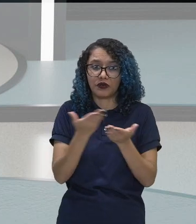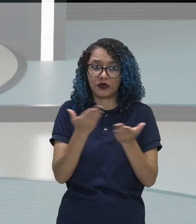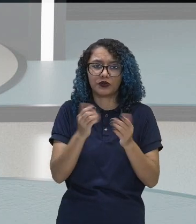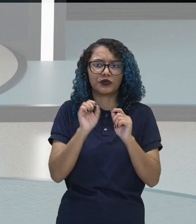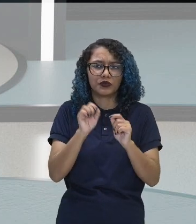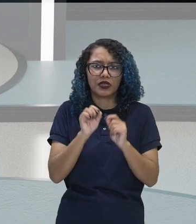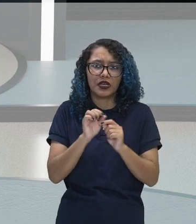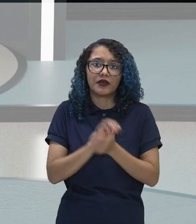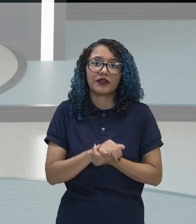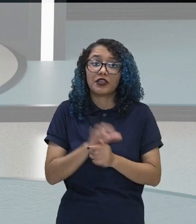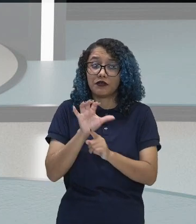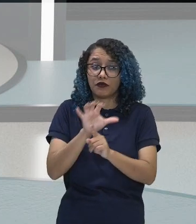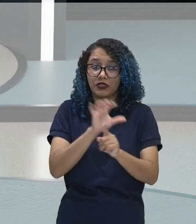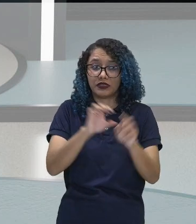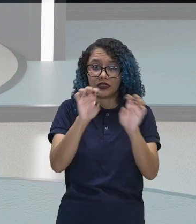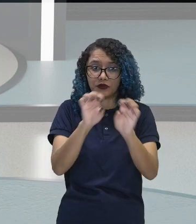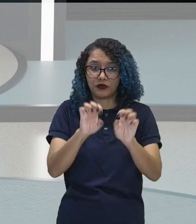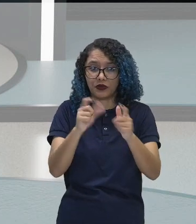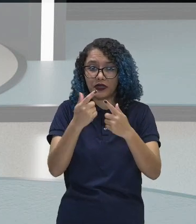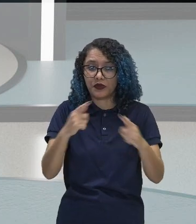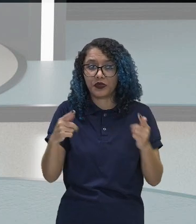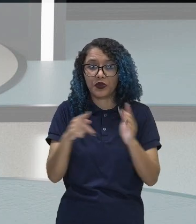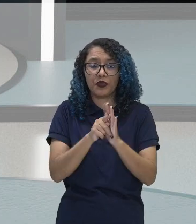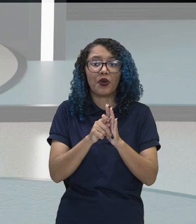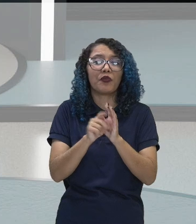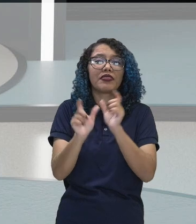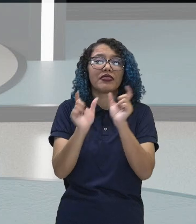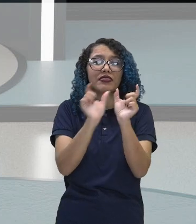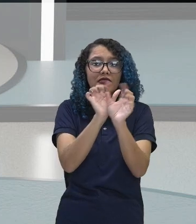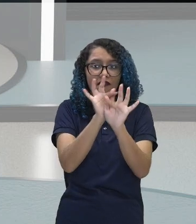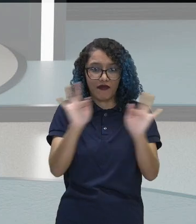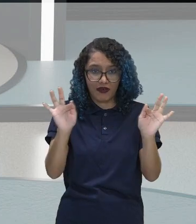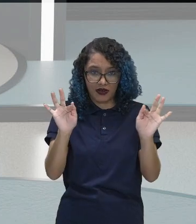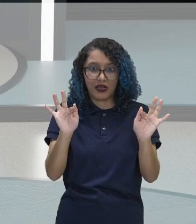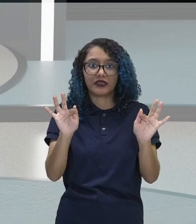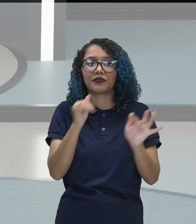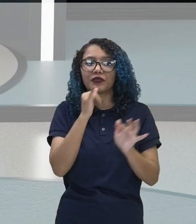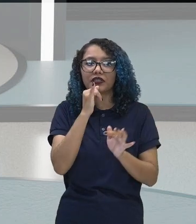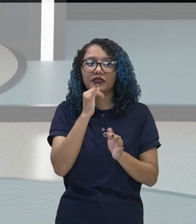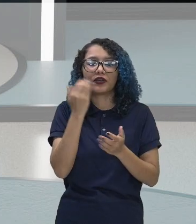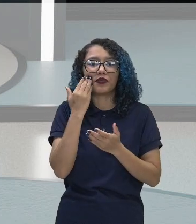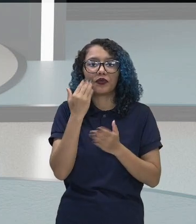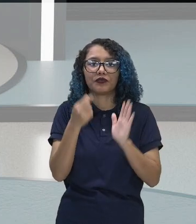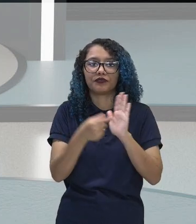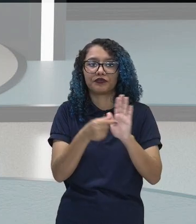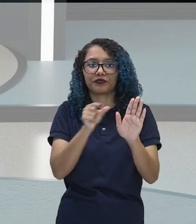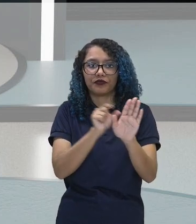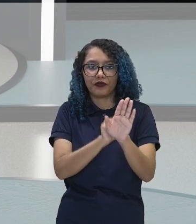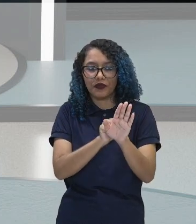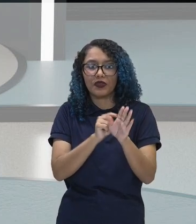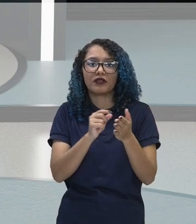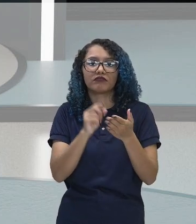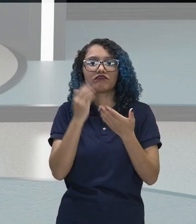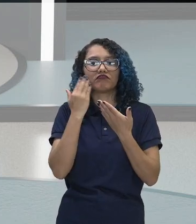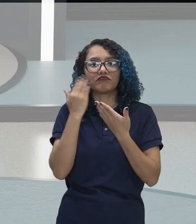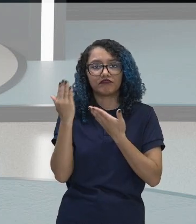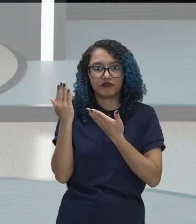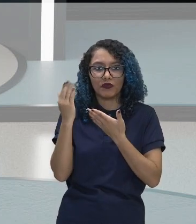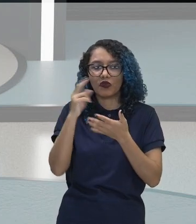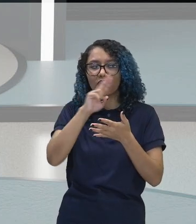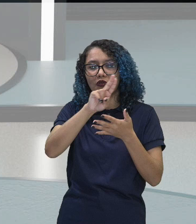estrutura gramatical da frase. Exemplo, elipse, zeugma,